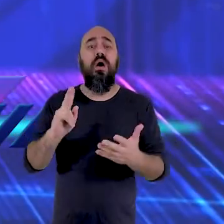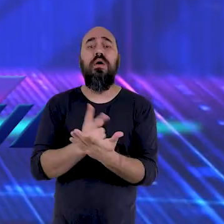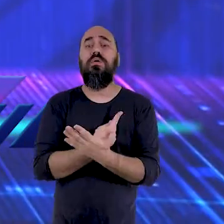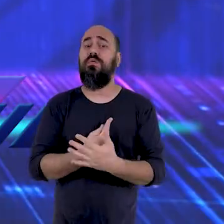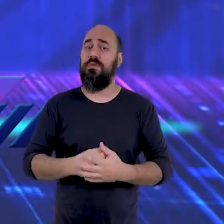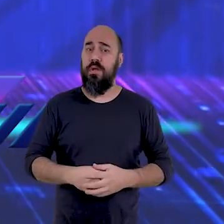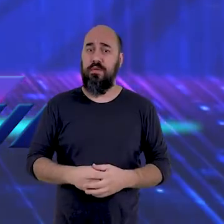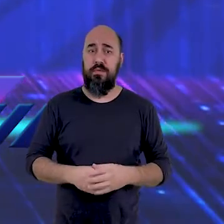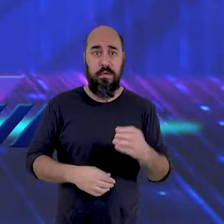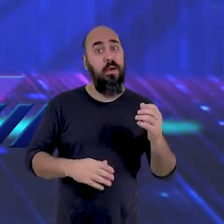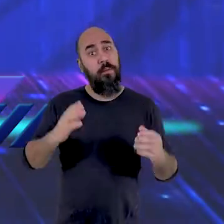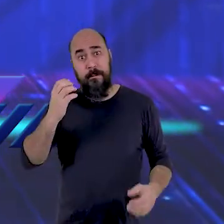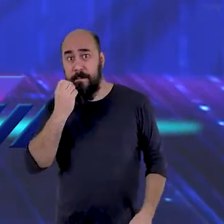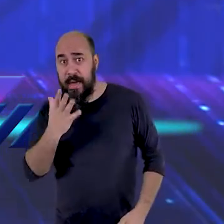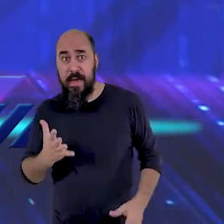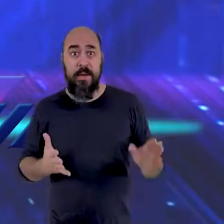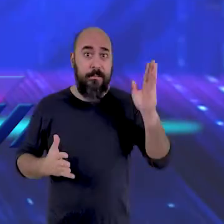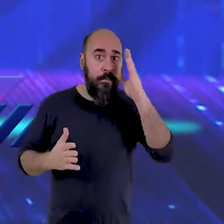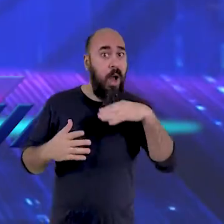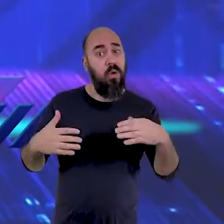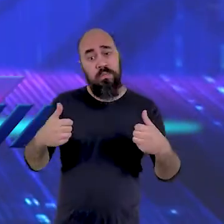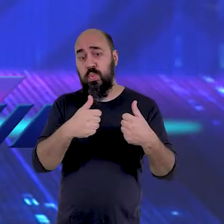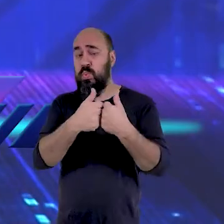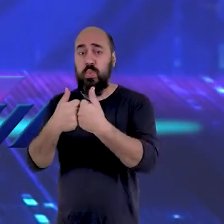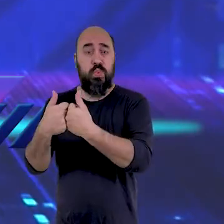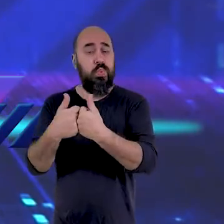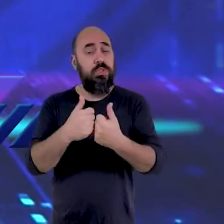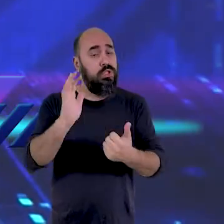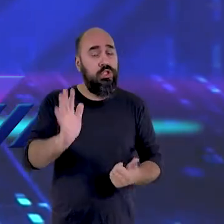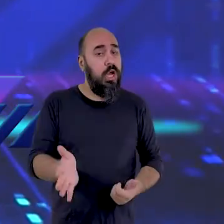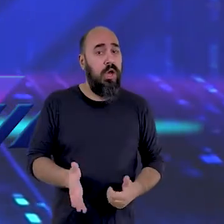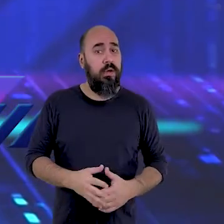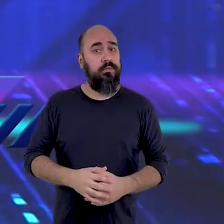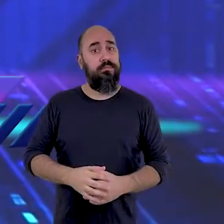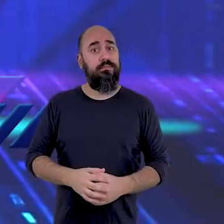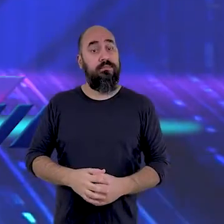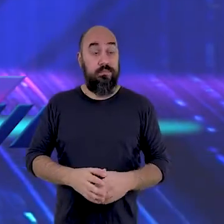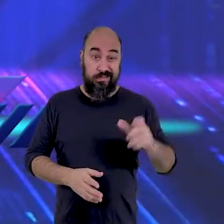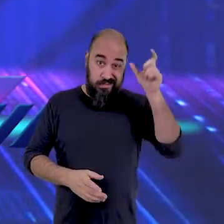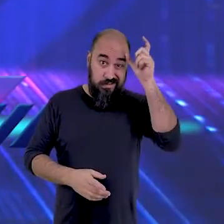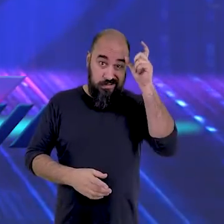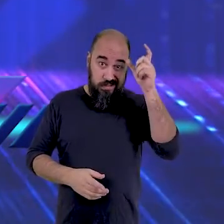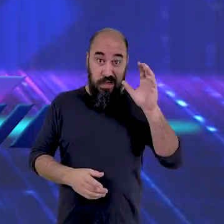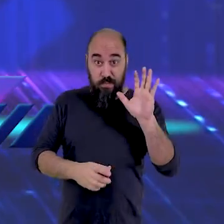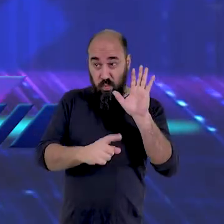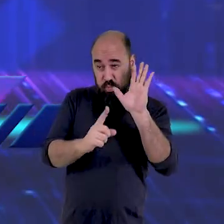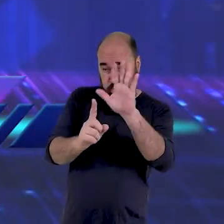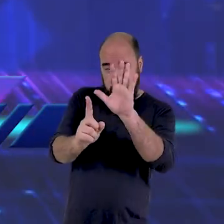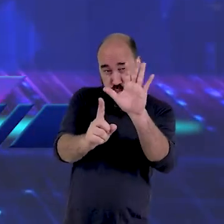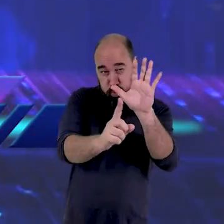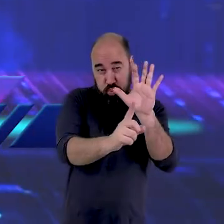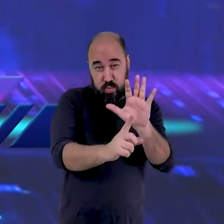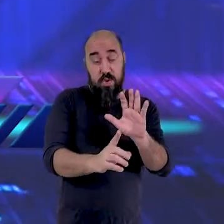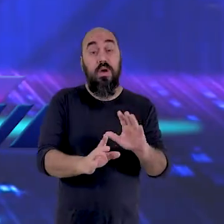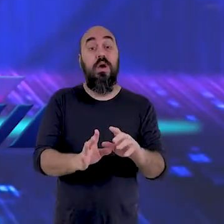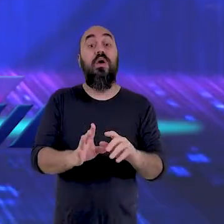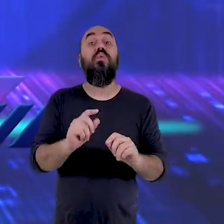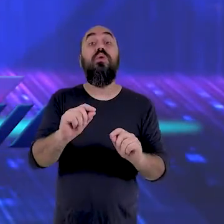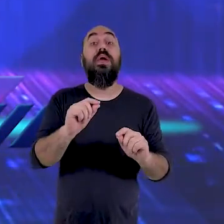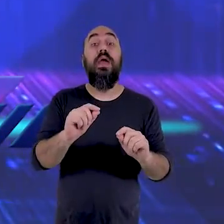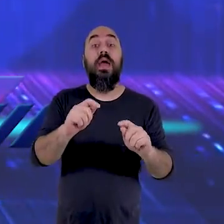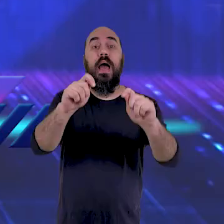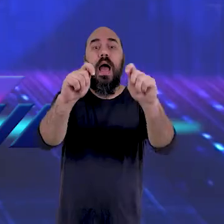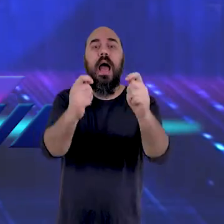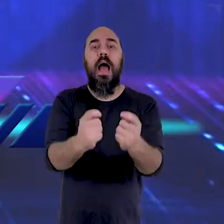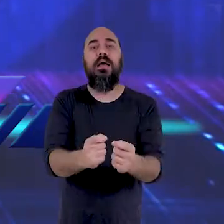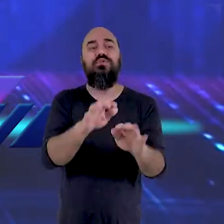mal. O diabo tem feito de tudo para levar as pessoas a adorarem qualquer coisa,